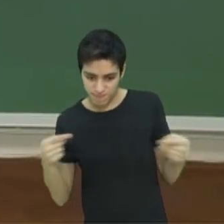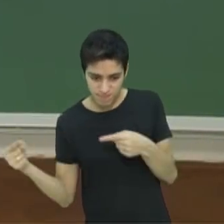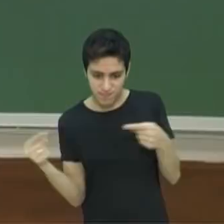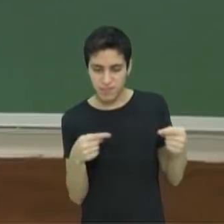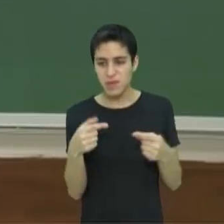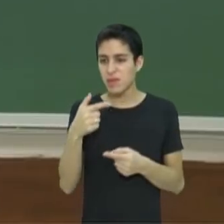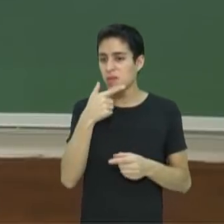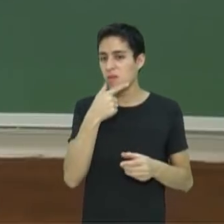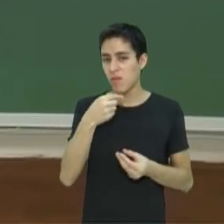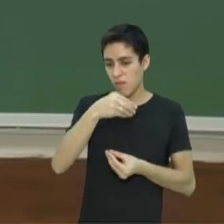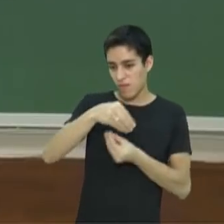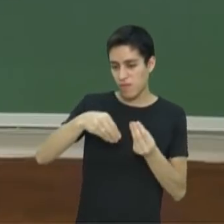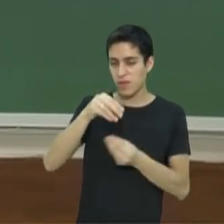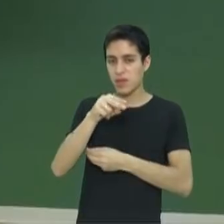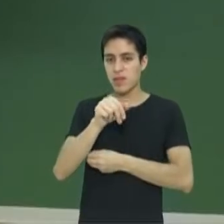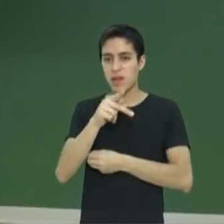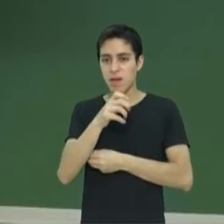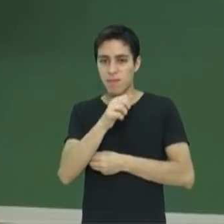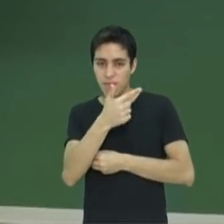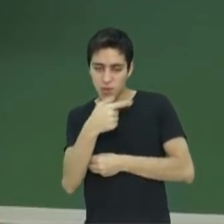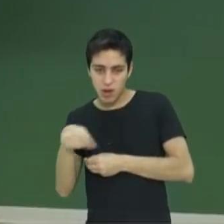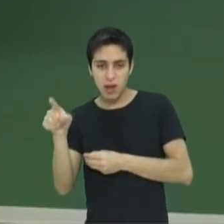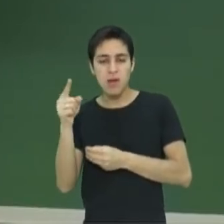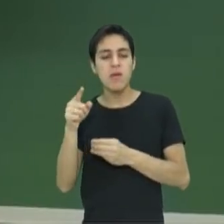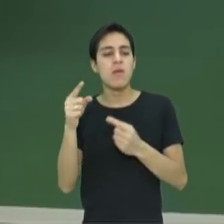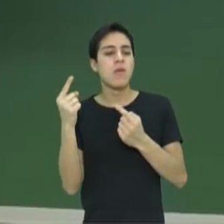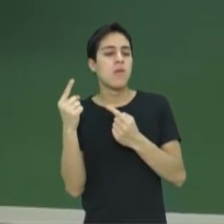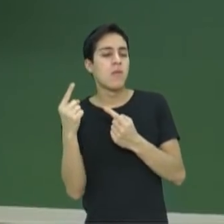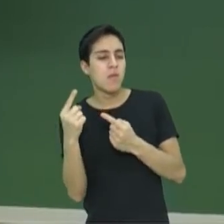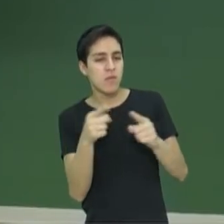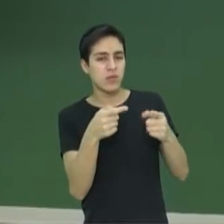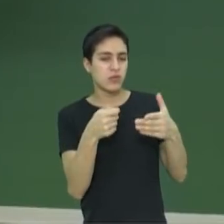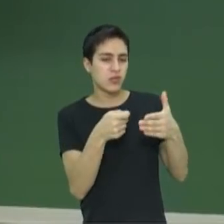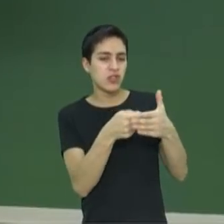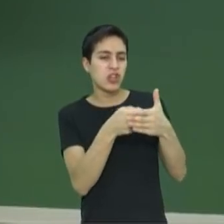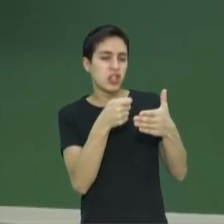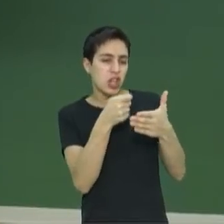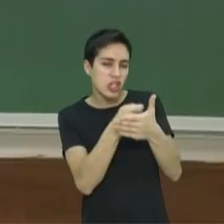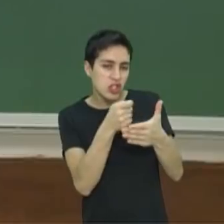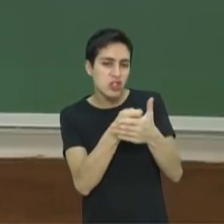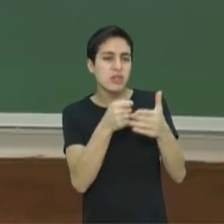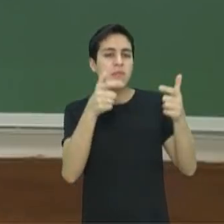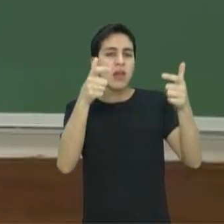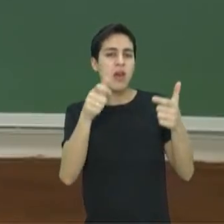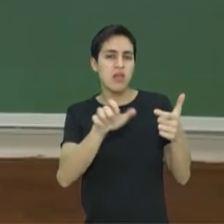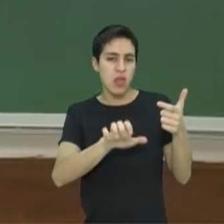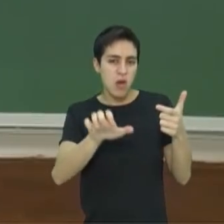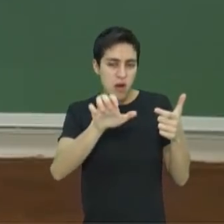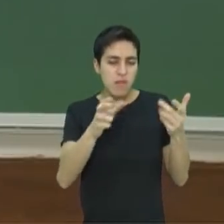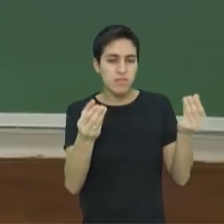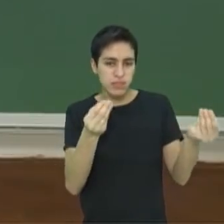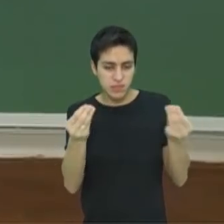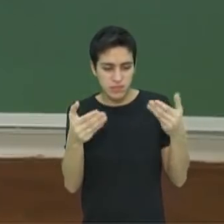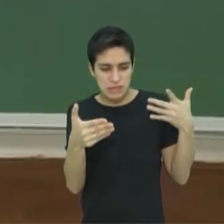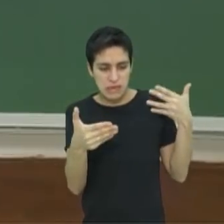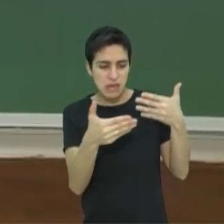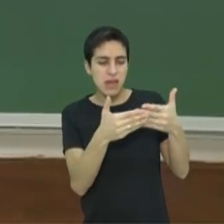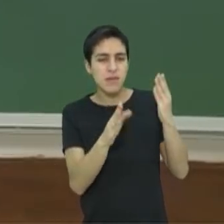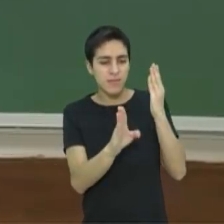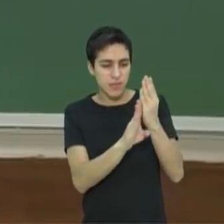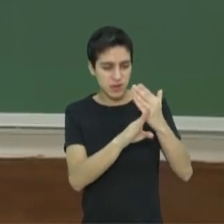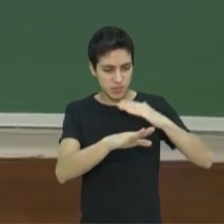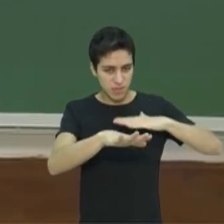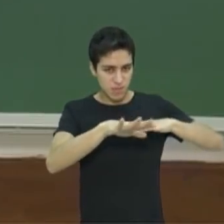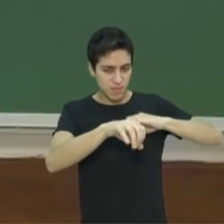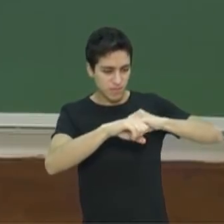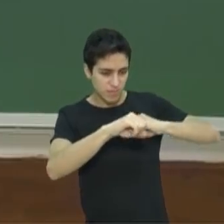Napoleão Bonaparte, contra o antigo regime em toda a Europa. Tudo isso é fruto desse